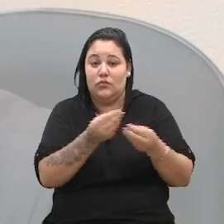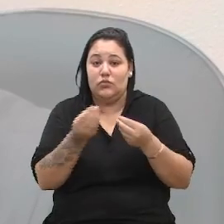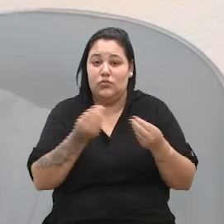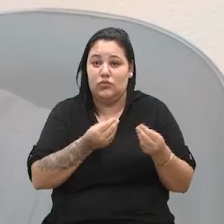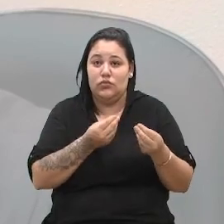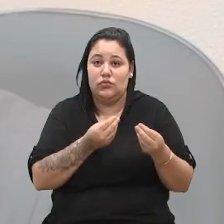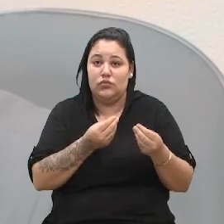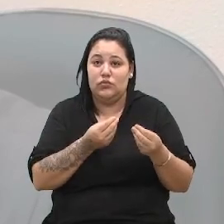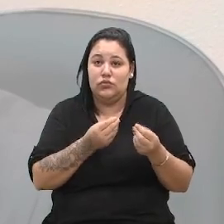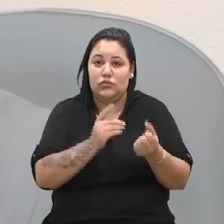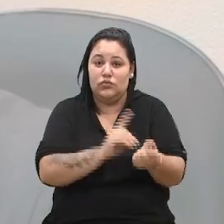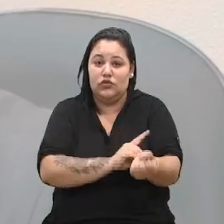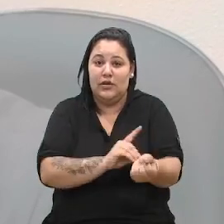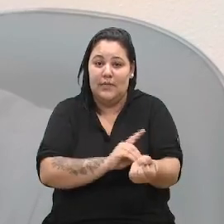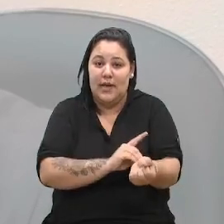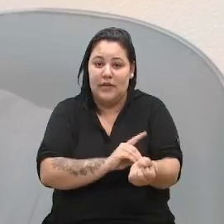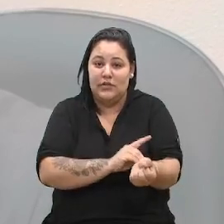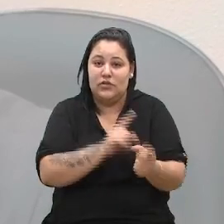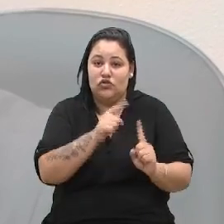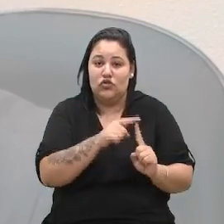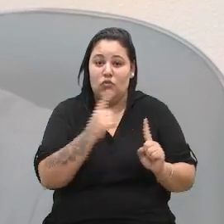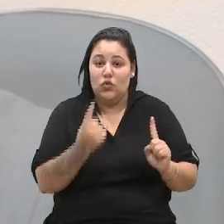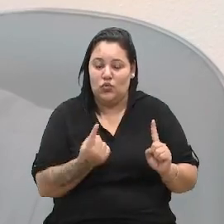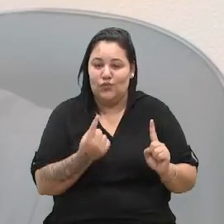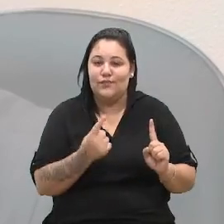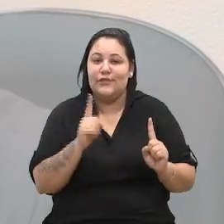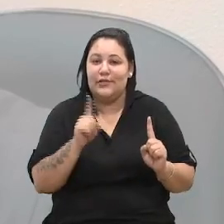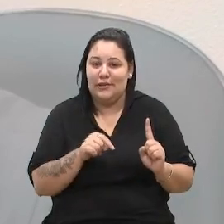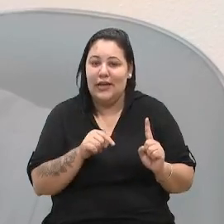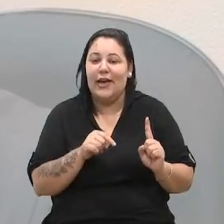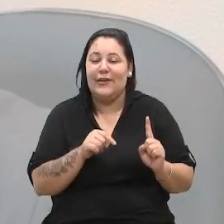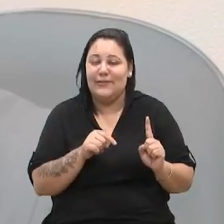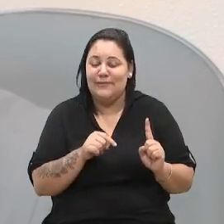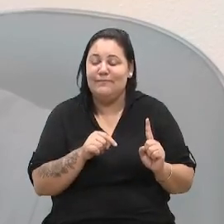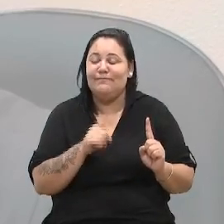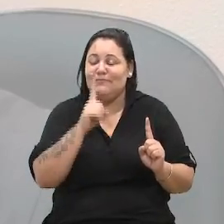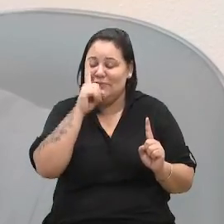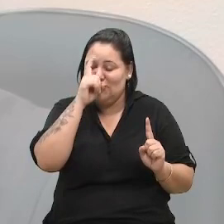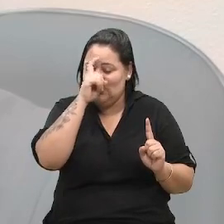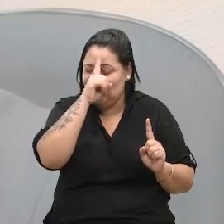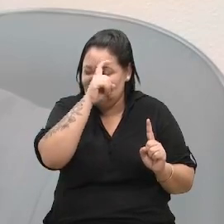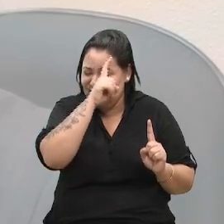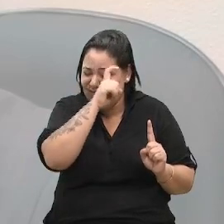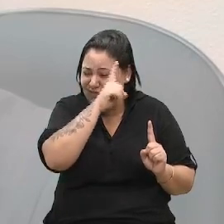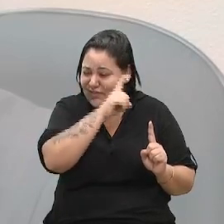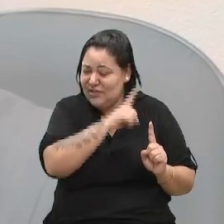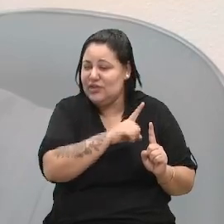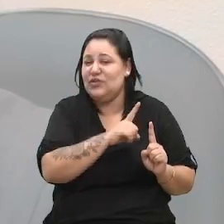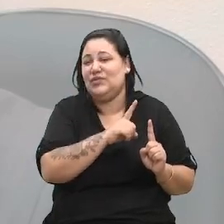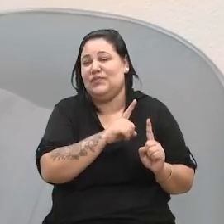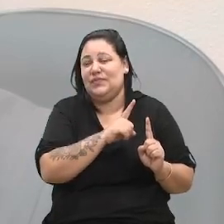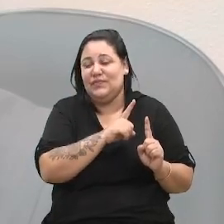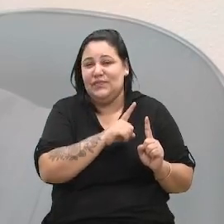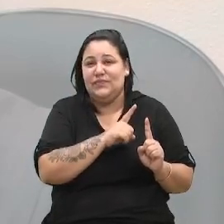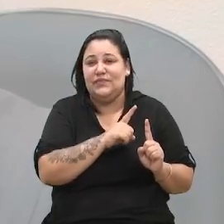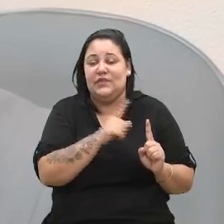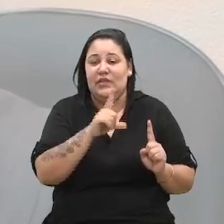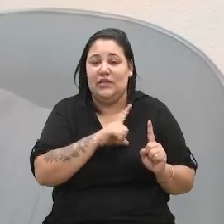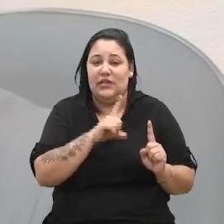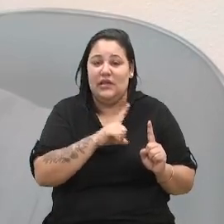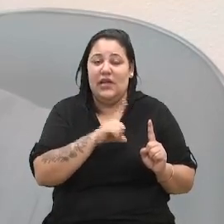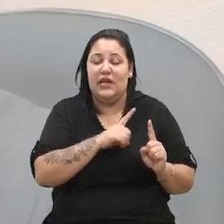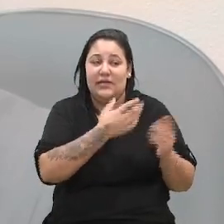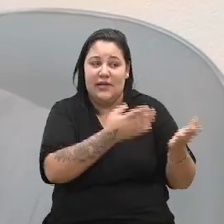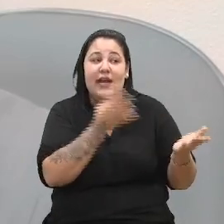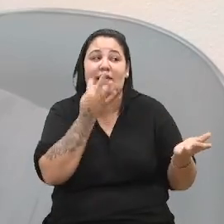com diabetes tipo 1, que é uma situação rara também, difícil, complicada. Tem a questão do autismo, né, vereadora Tati?